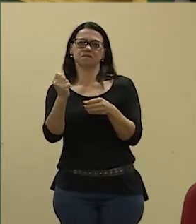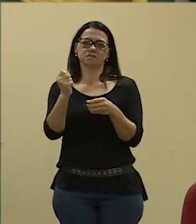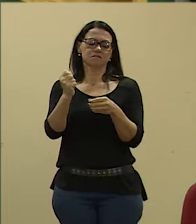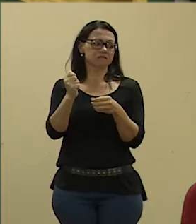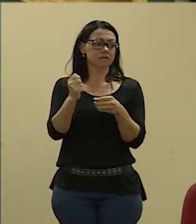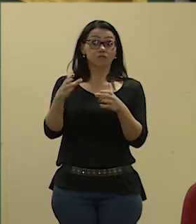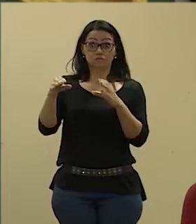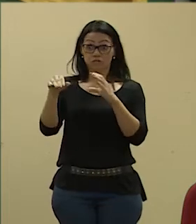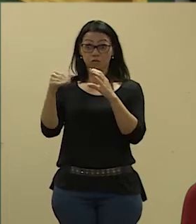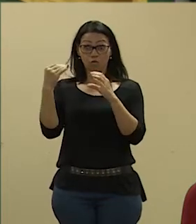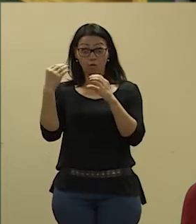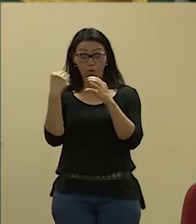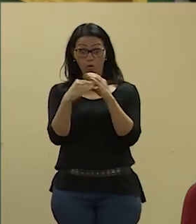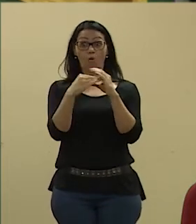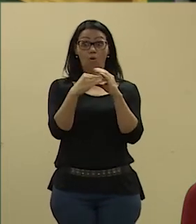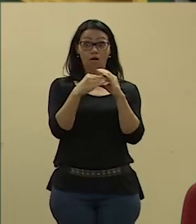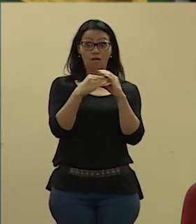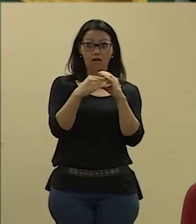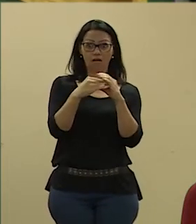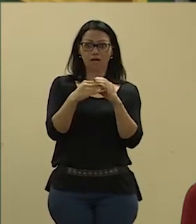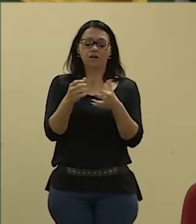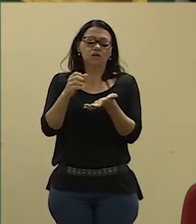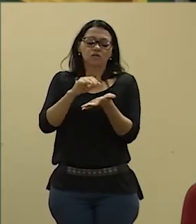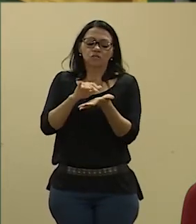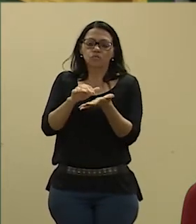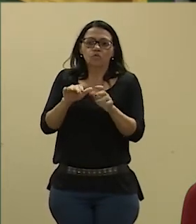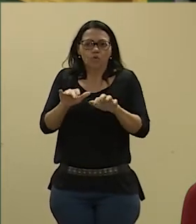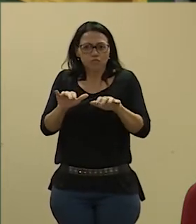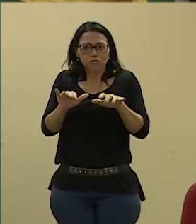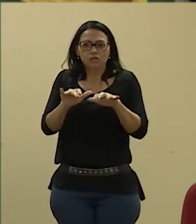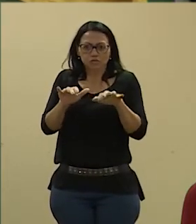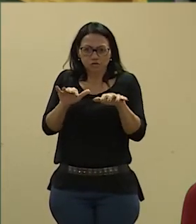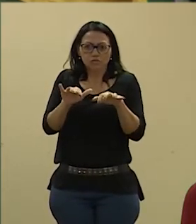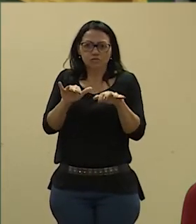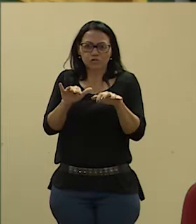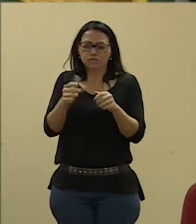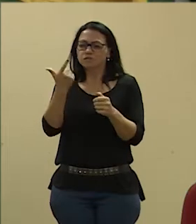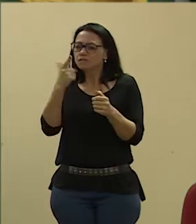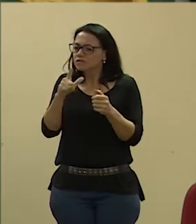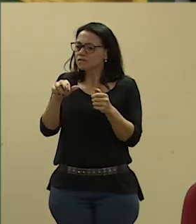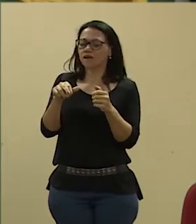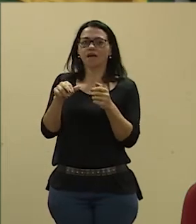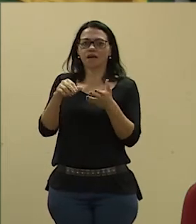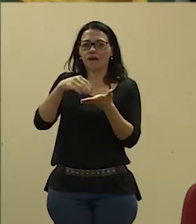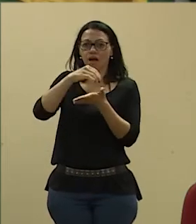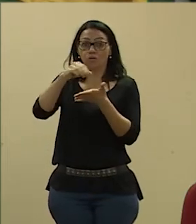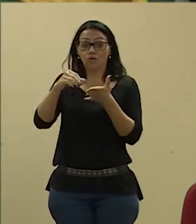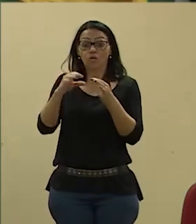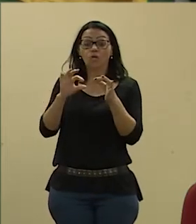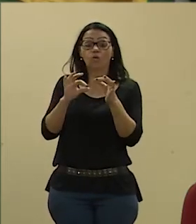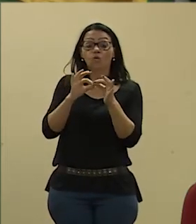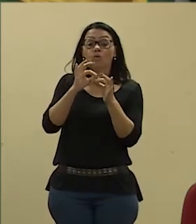computador a transmissão via internet vai ter uma uma fluidez boa não vai onerar muito a conexão ea qualidade visual ainda vai continuar